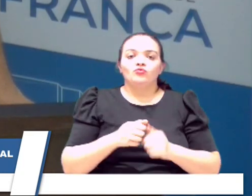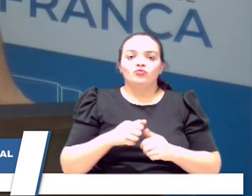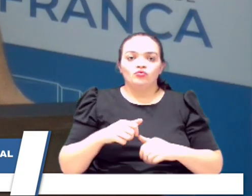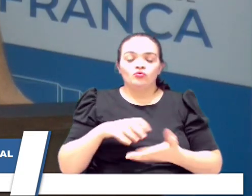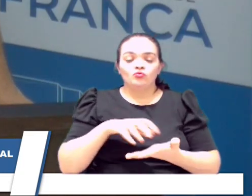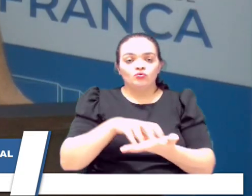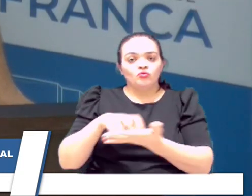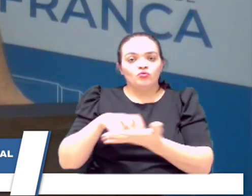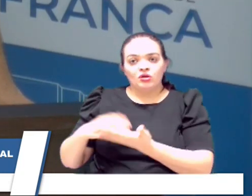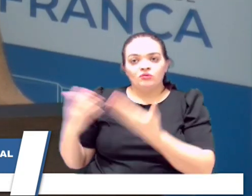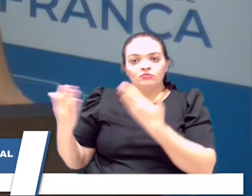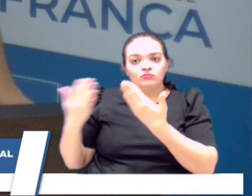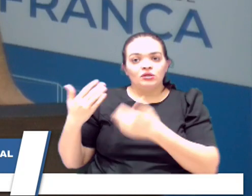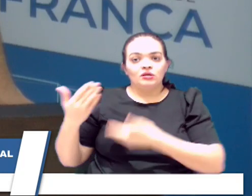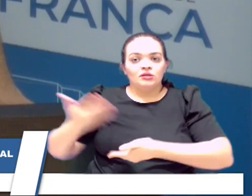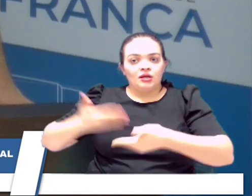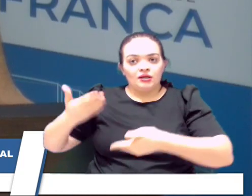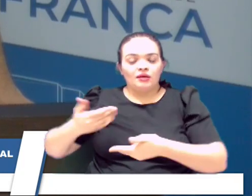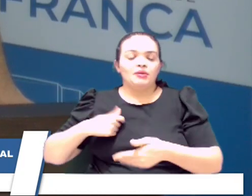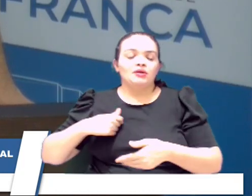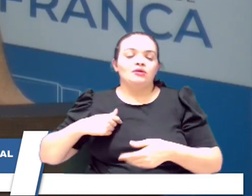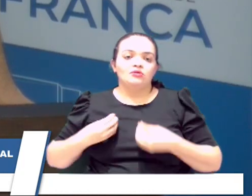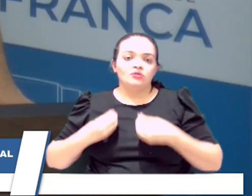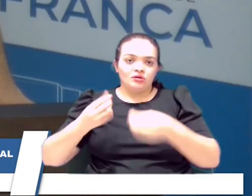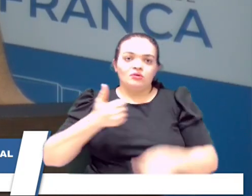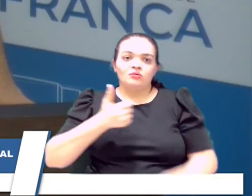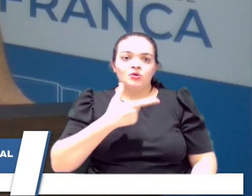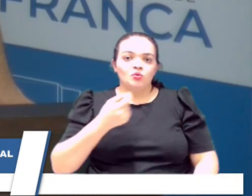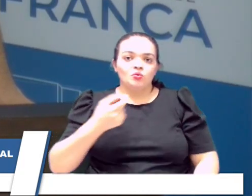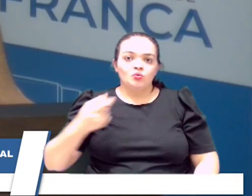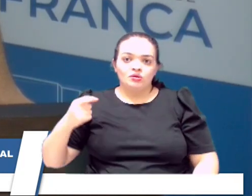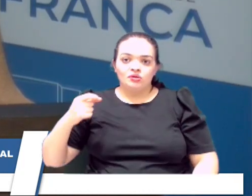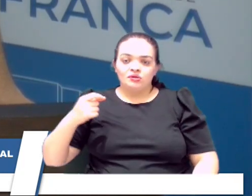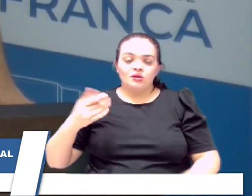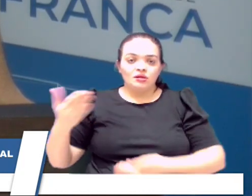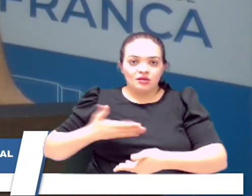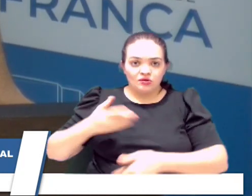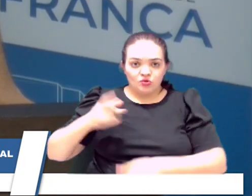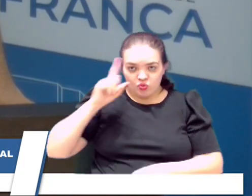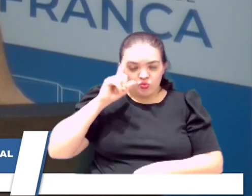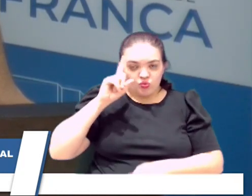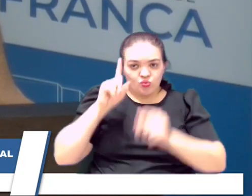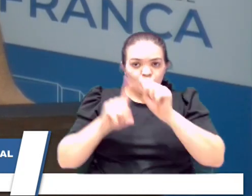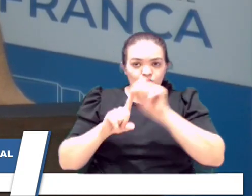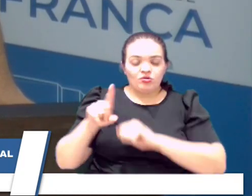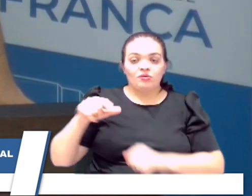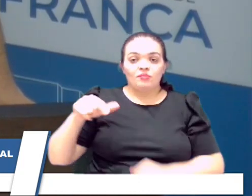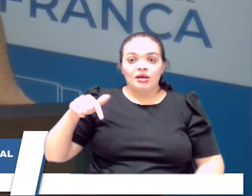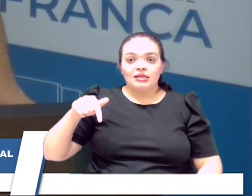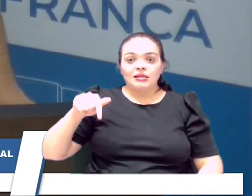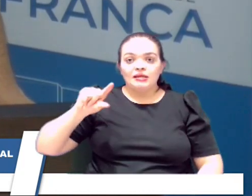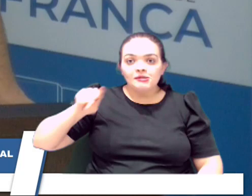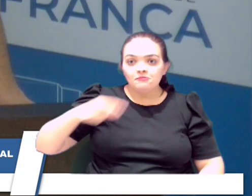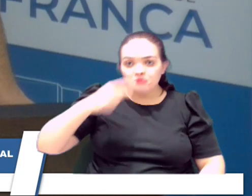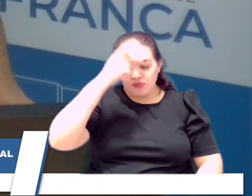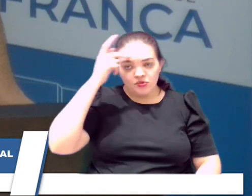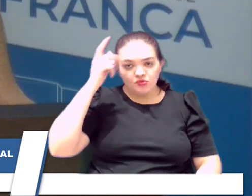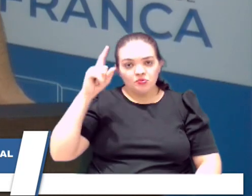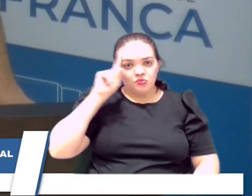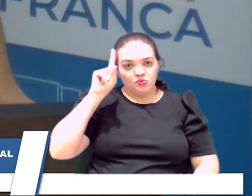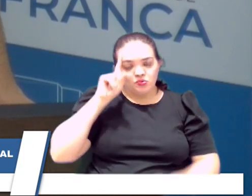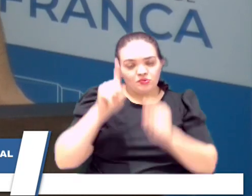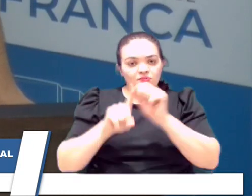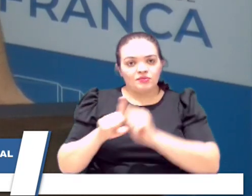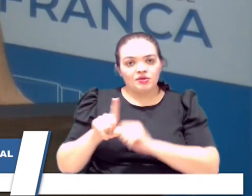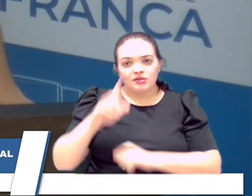terapia, atendendo então e passando de 1.200 atendimentos mensais gratuitos para 7.000 atendimentos mensais gratuitos.